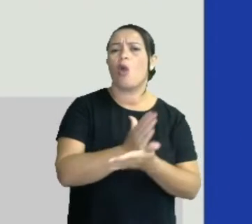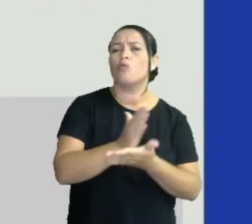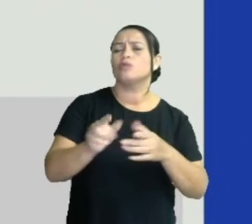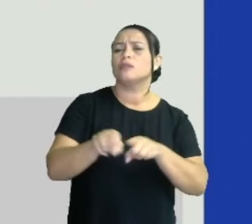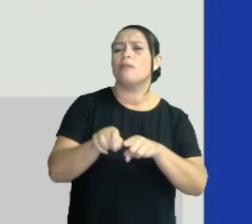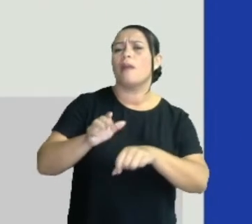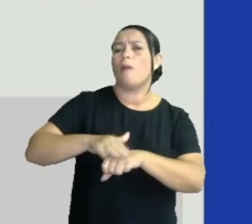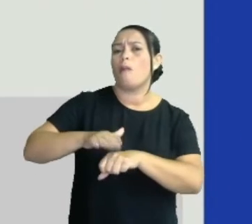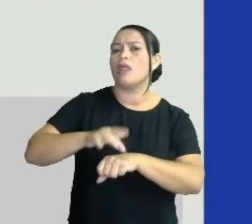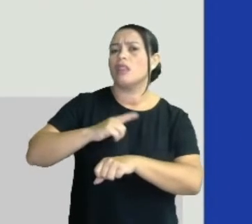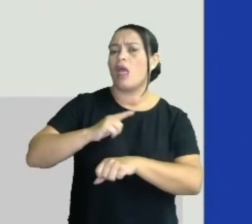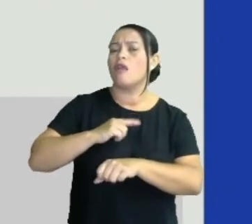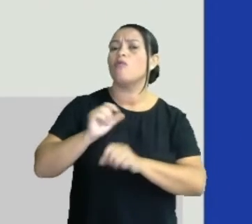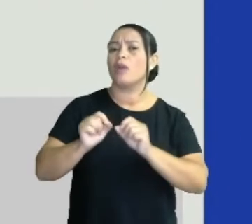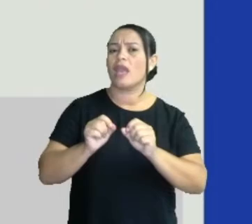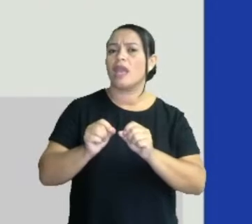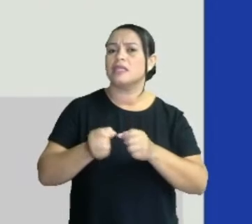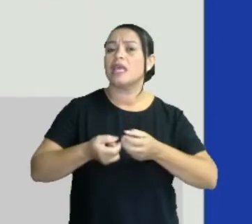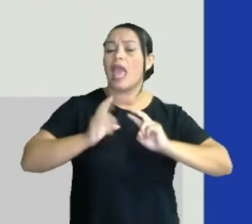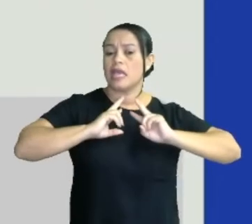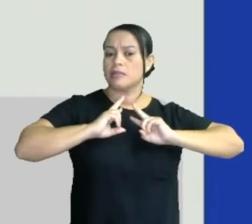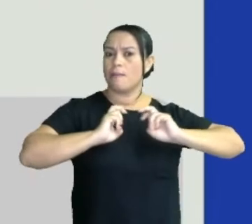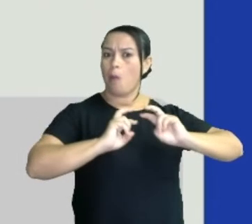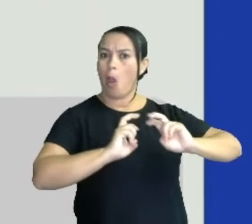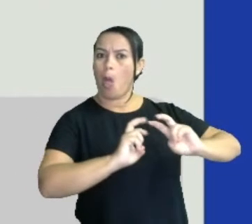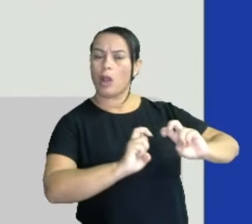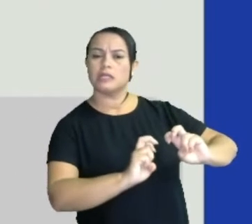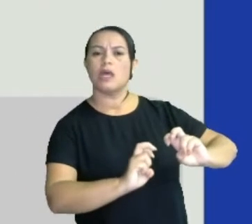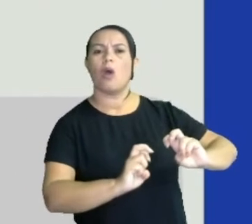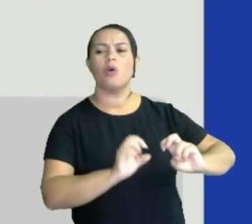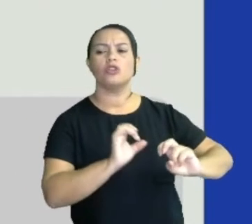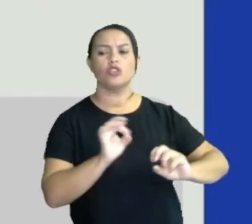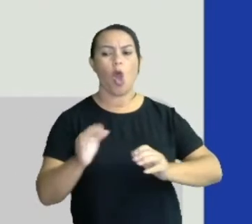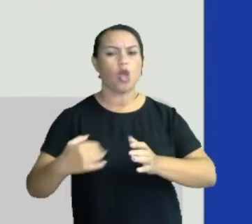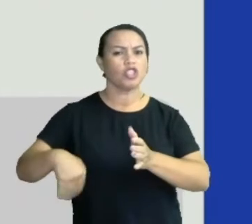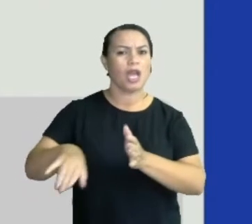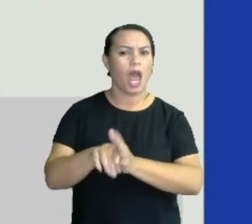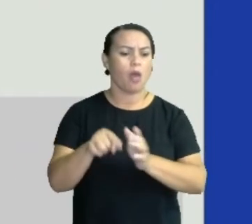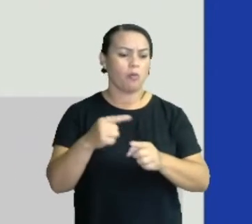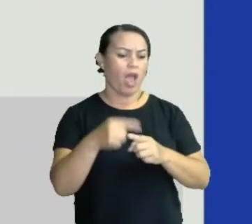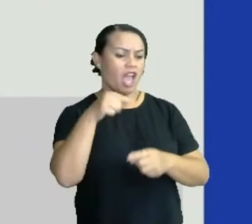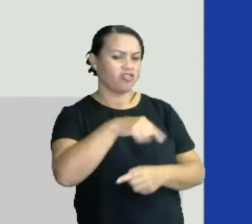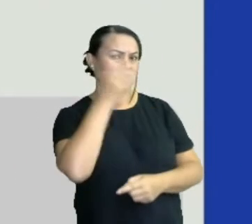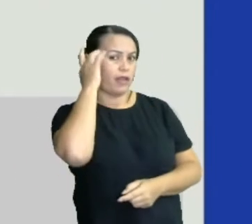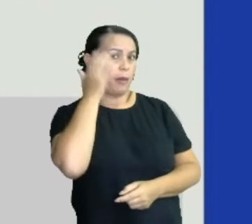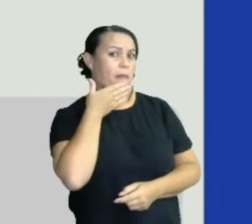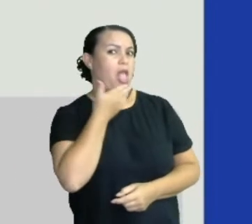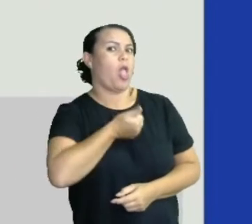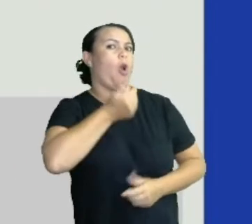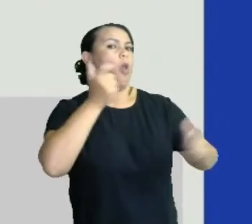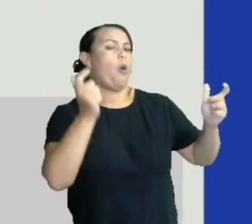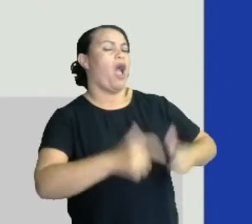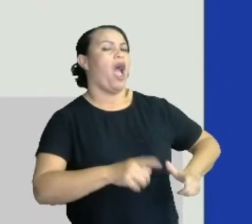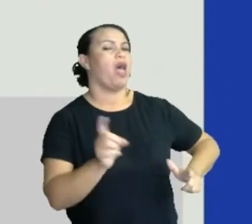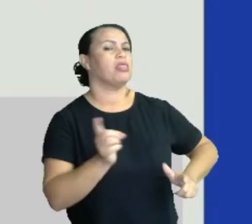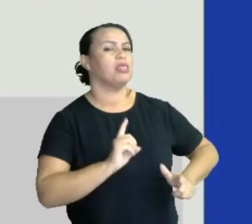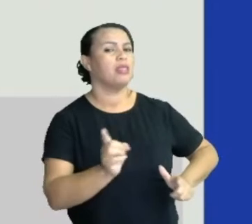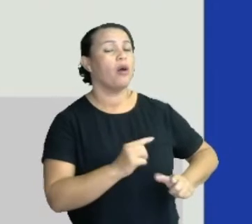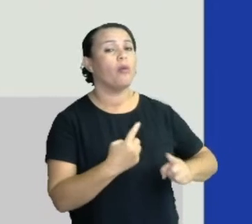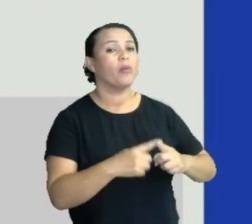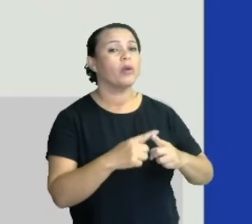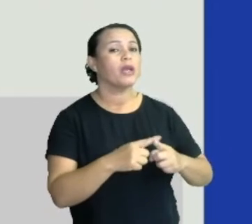de exploração. A gente tem que ver que eles não vieram porque aqui era o melhor lugar. Eles vieram